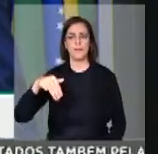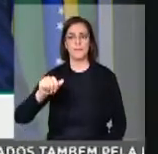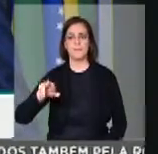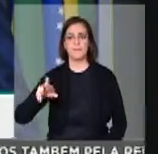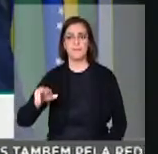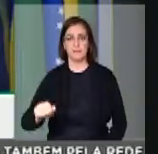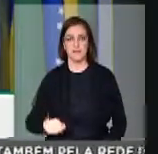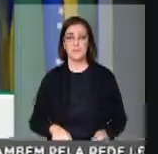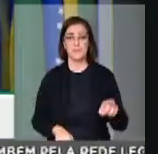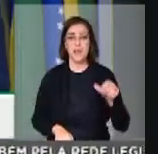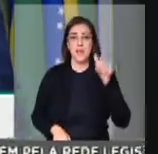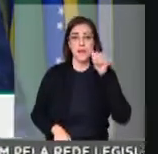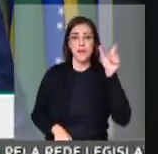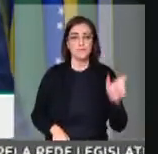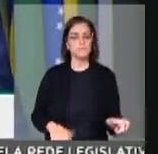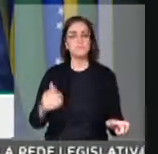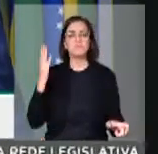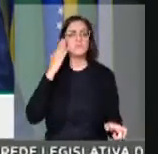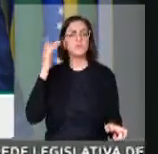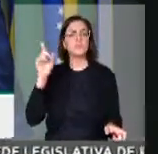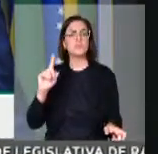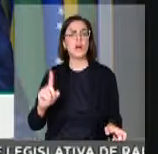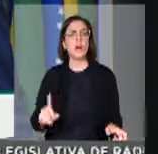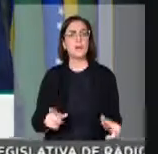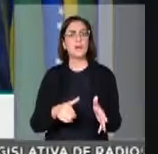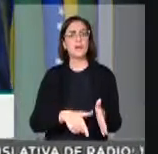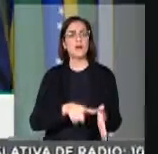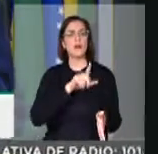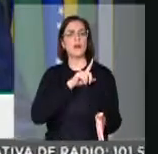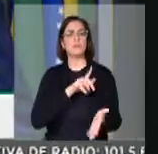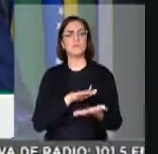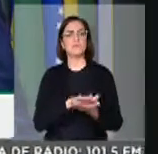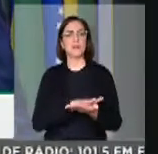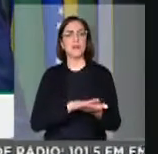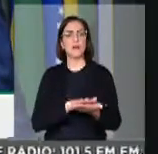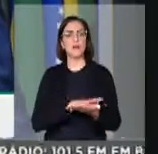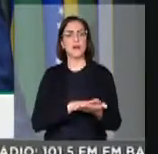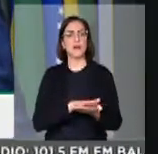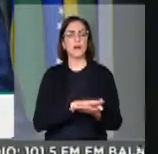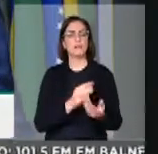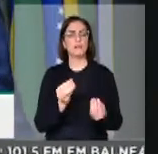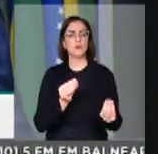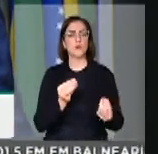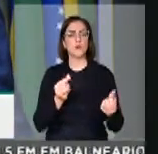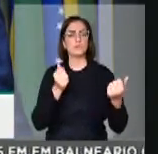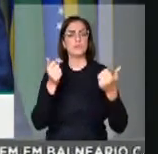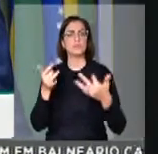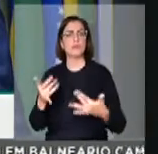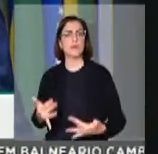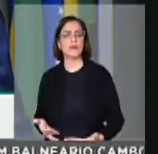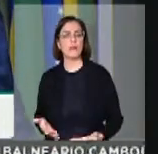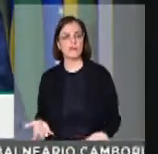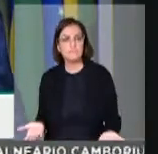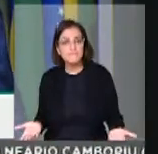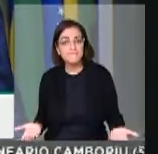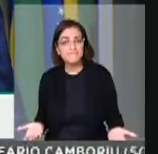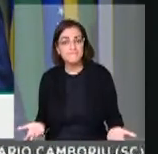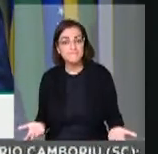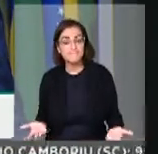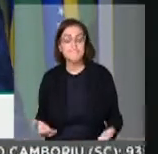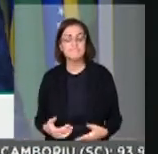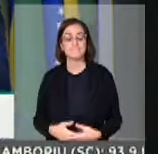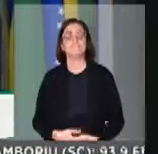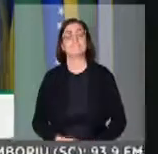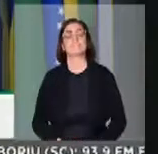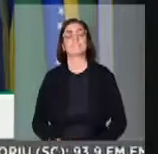notificada previamente para que pudesse explicar os motivos do inquérito apenas sabendo do